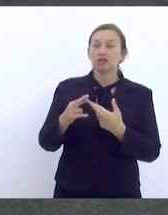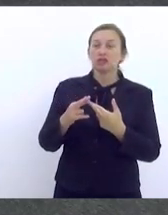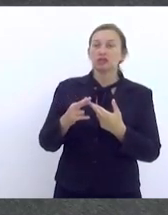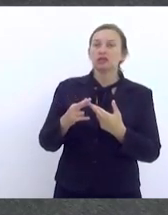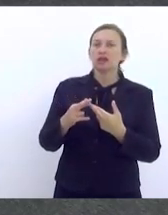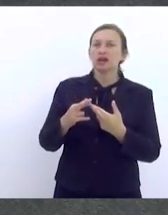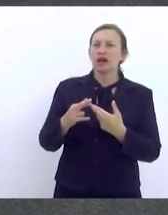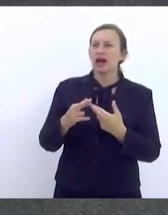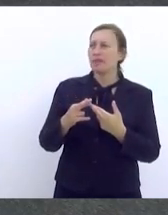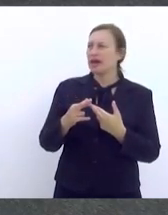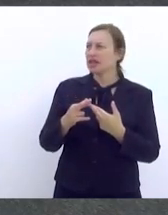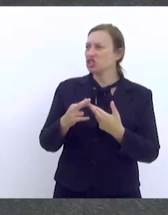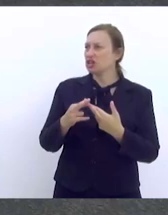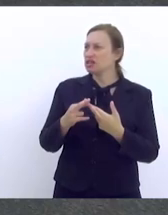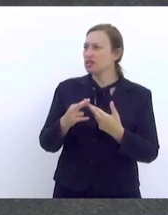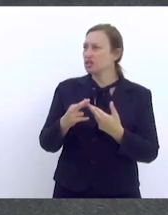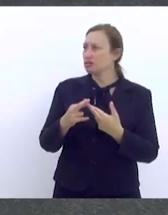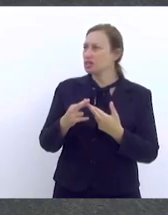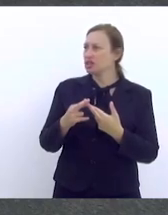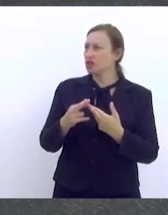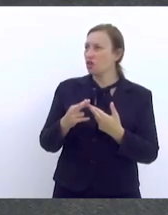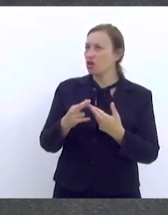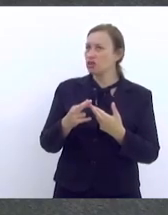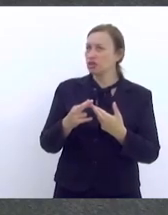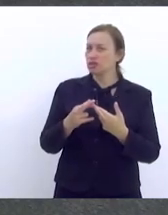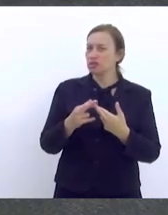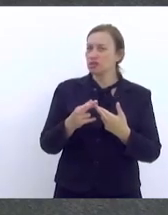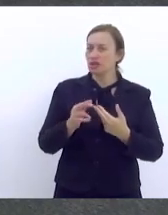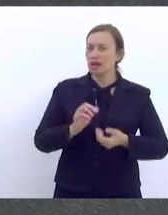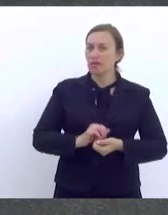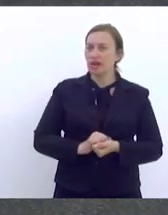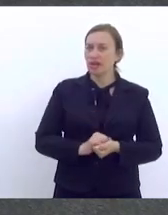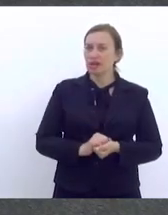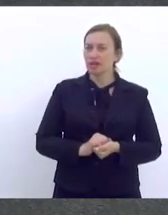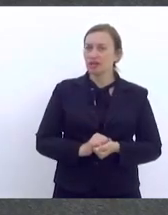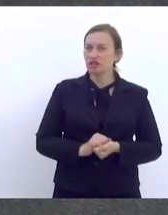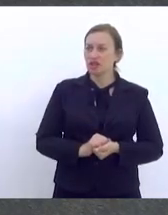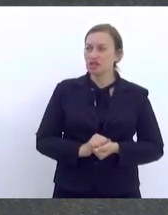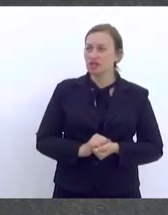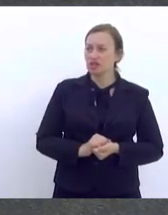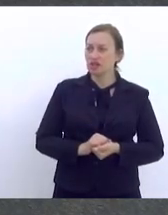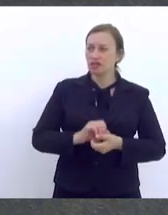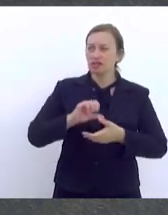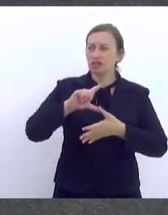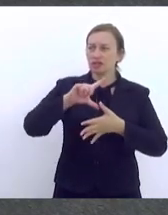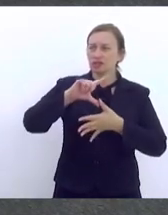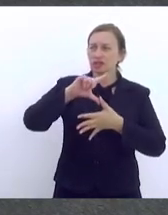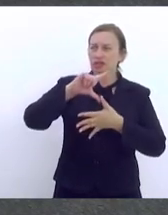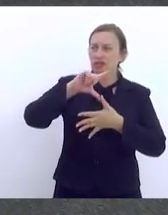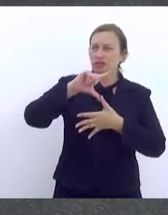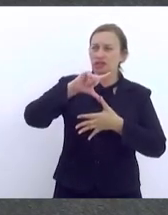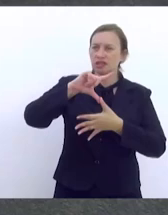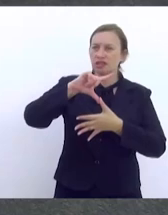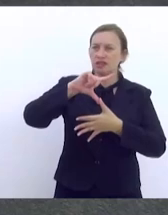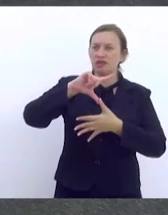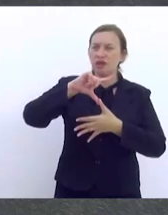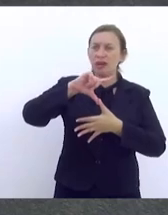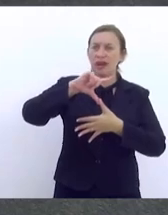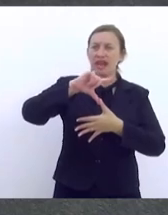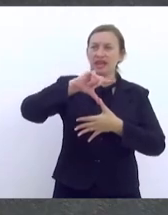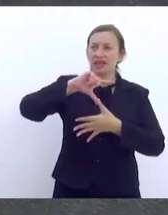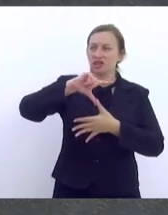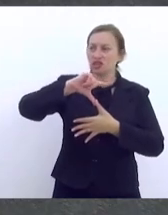jornalista foi filmado e todos viram que esse Jesse e absolutamente